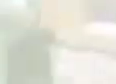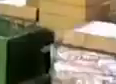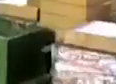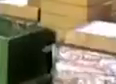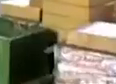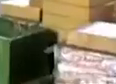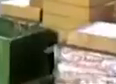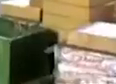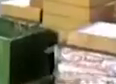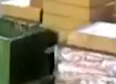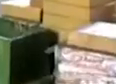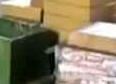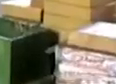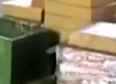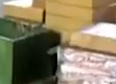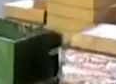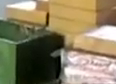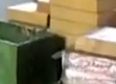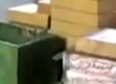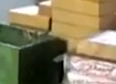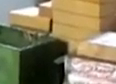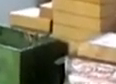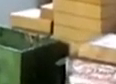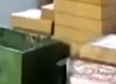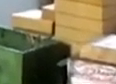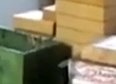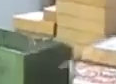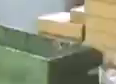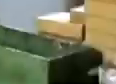Alô? Tô fazendo seu trabalho.